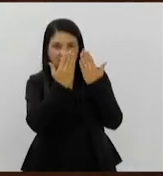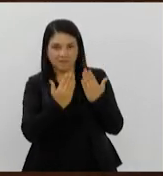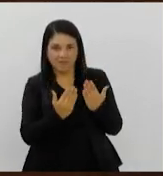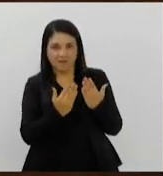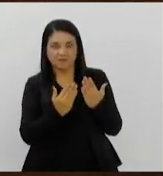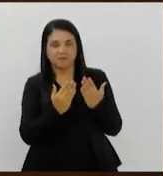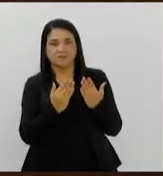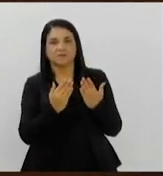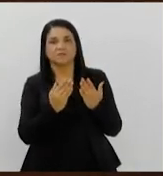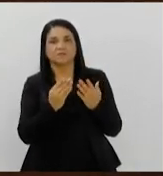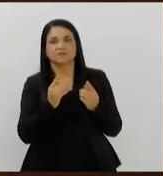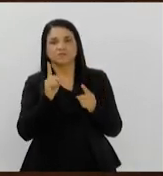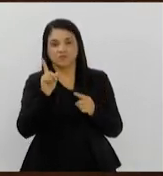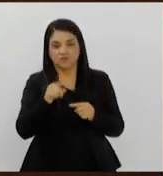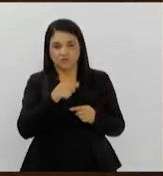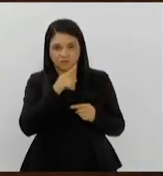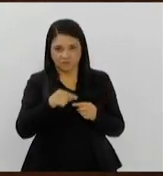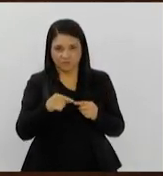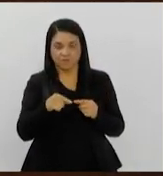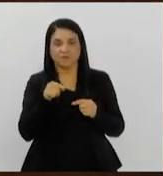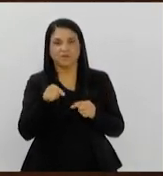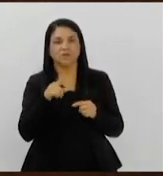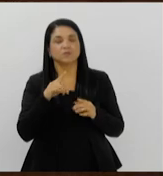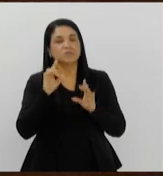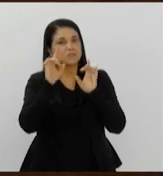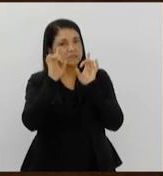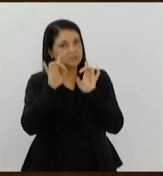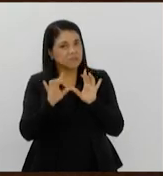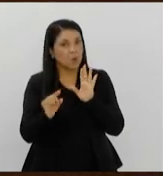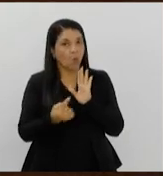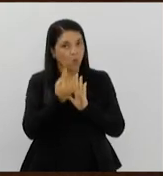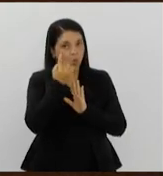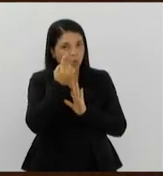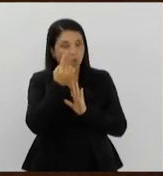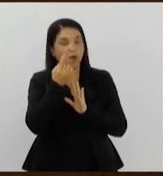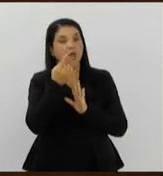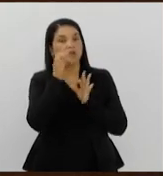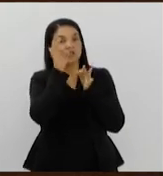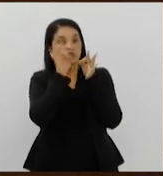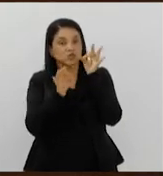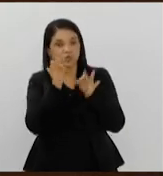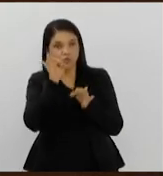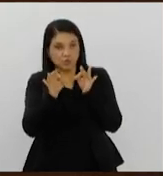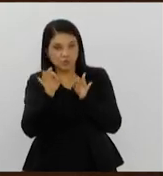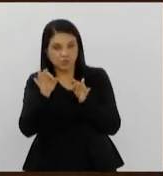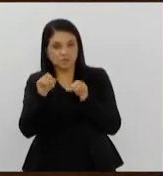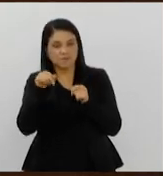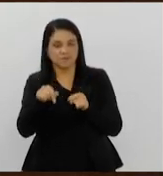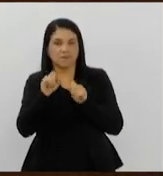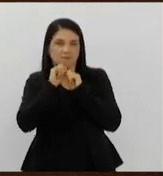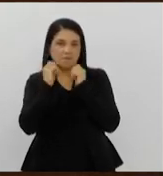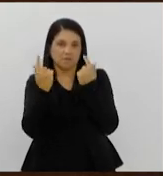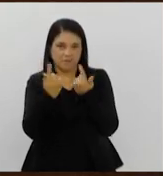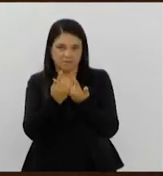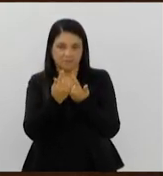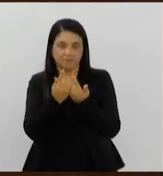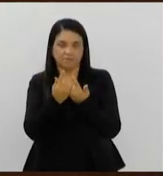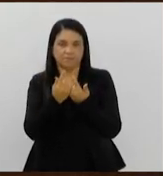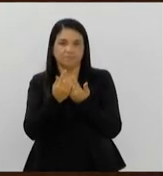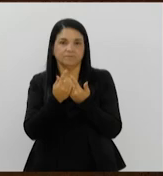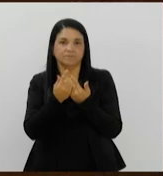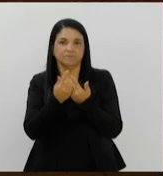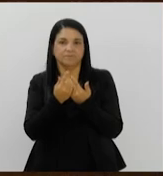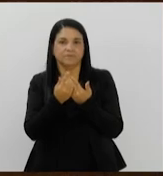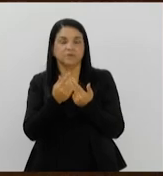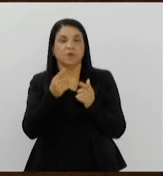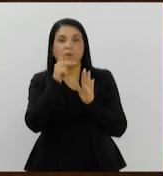vetos. Que tem um veto em especial que eu considero que é uma questão de justiça essa casa apreciar. É o veto